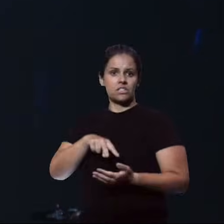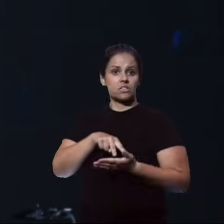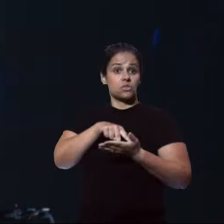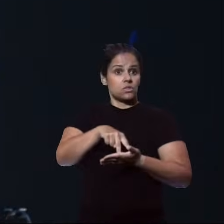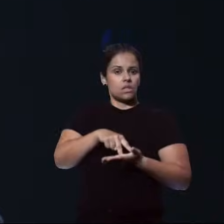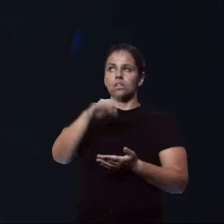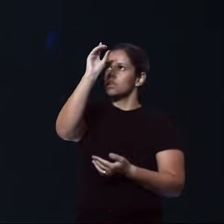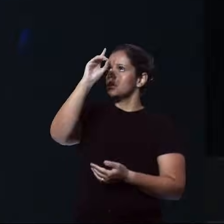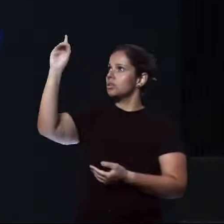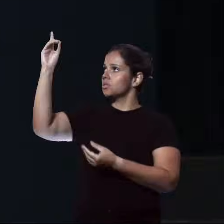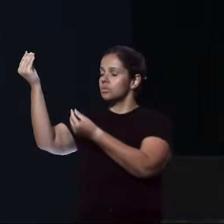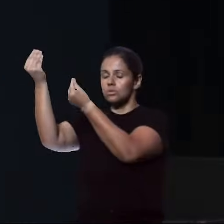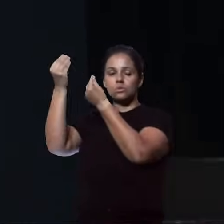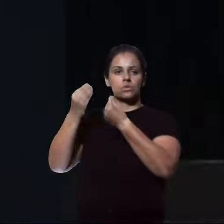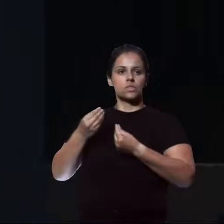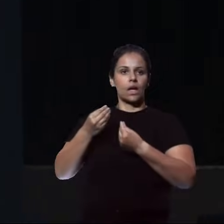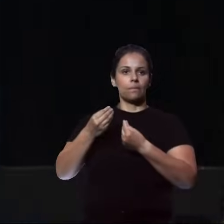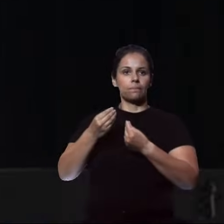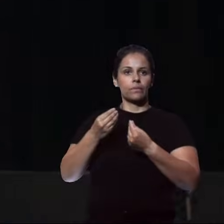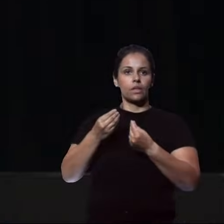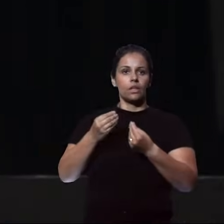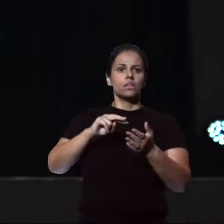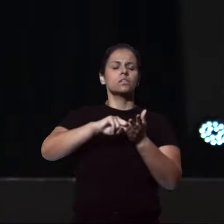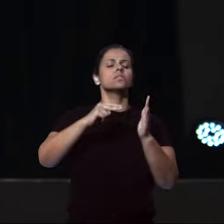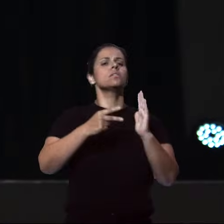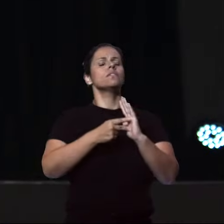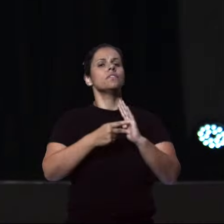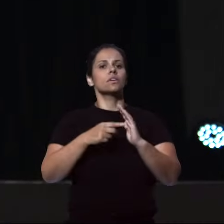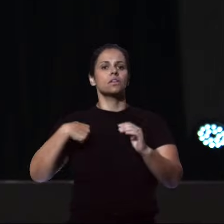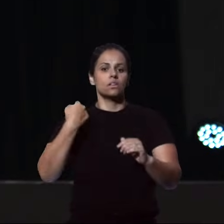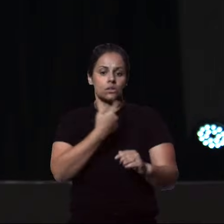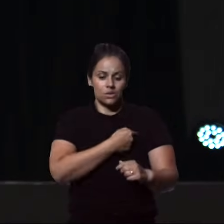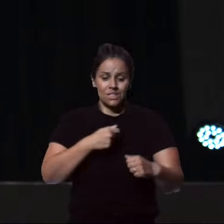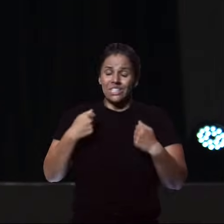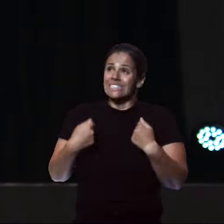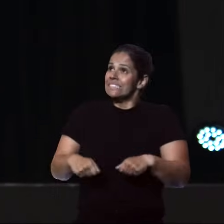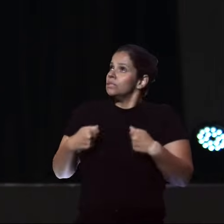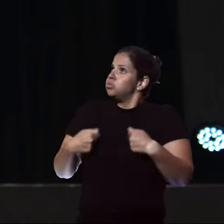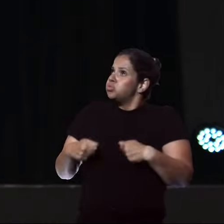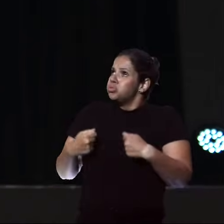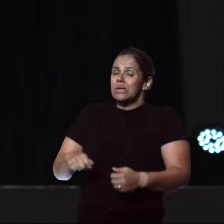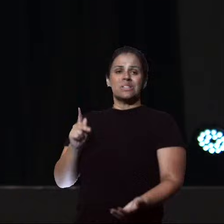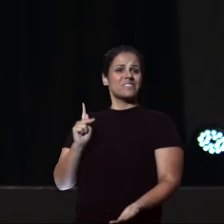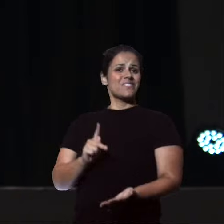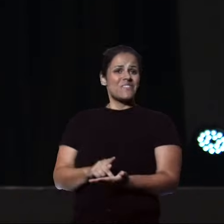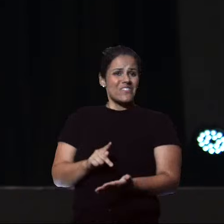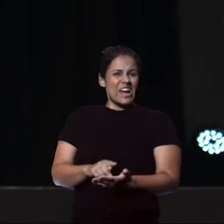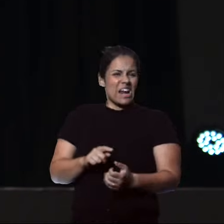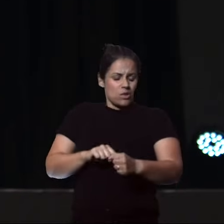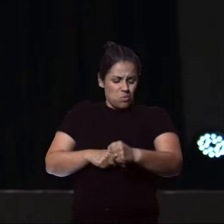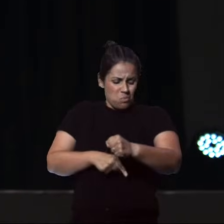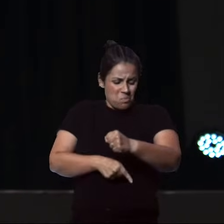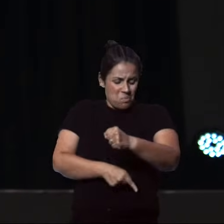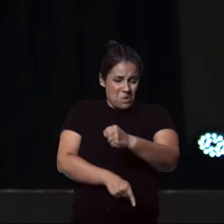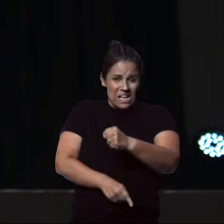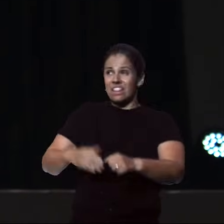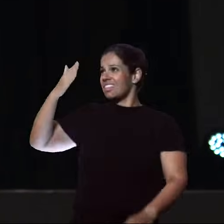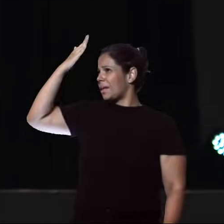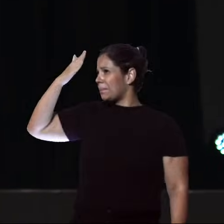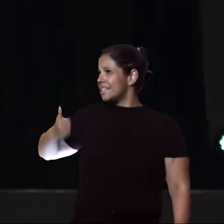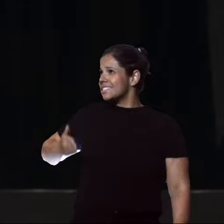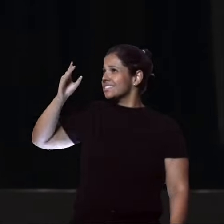verdadeira se você depender da presença sustentadora de Deus. Se essa presença de fato estiver te guiando,